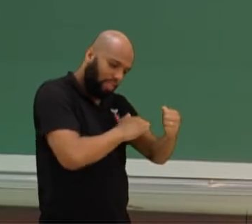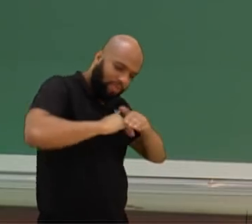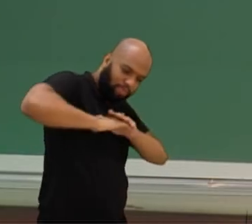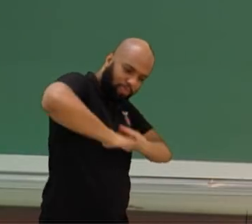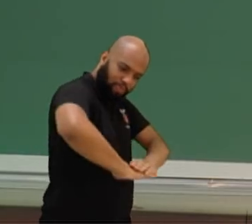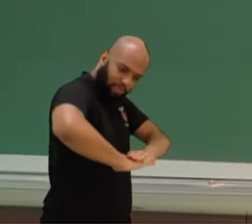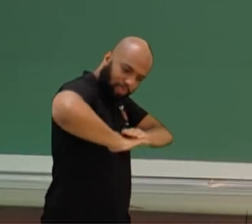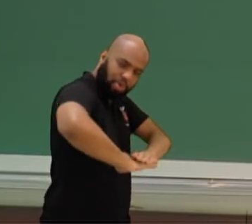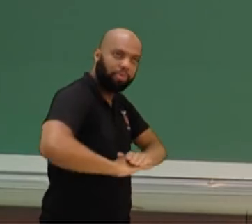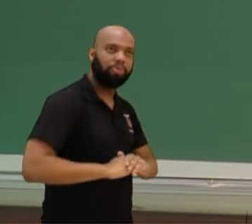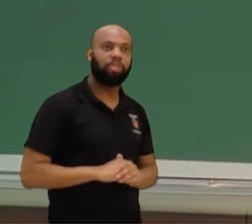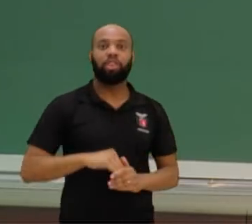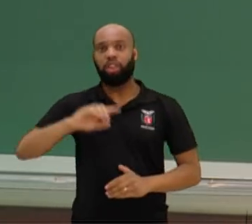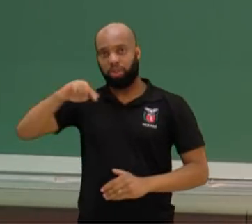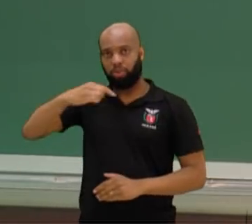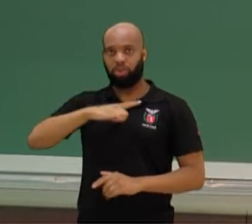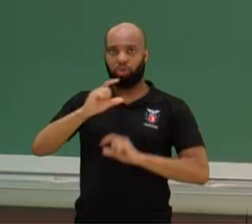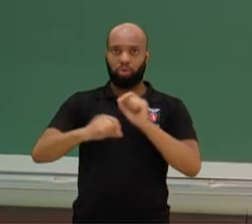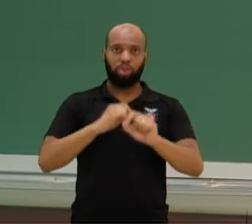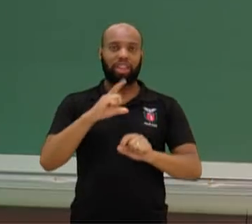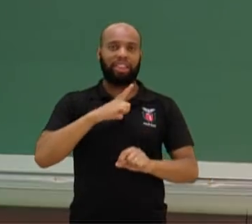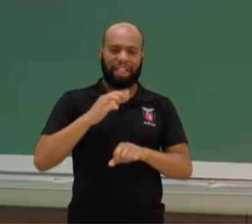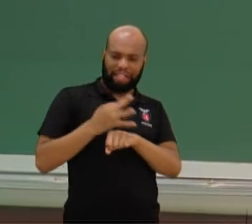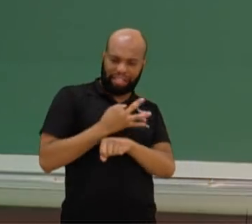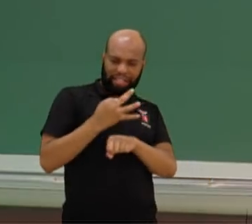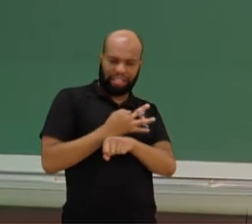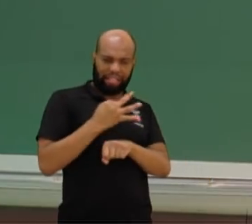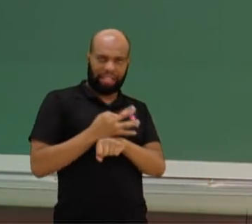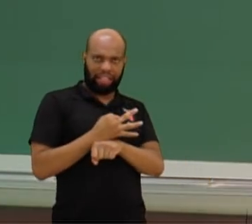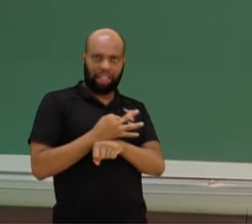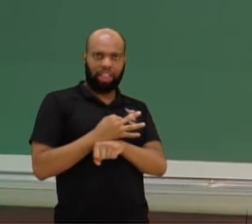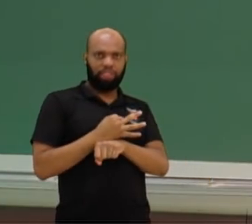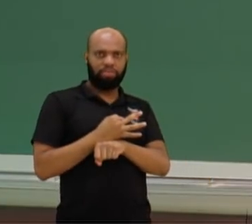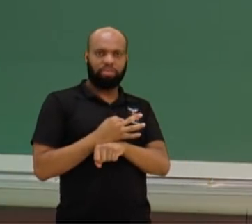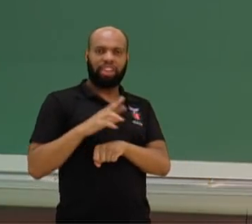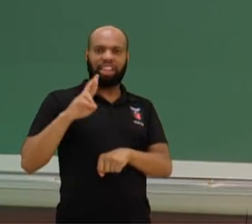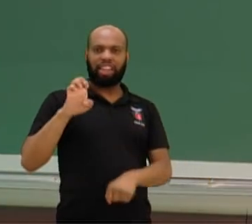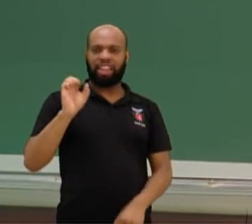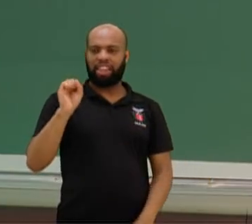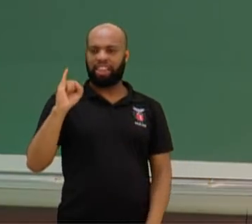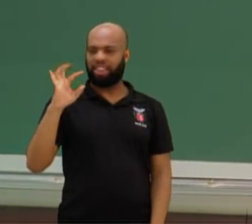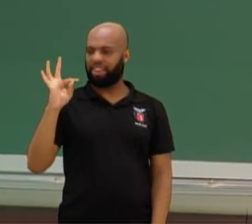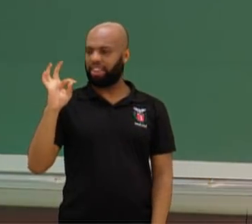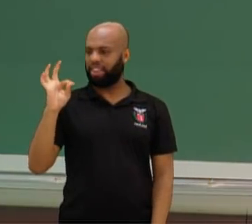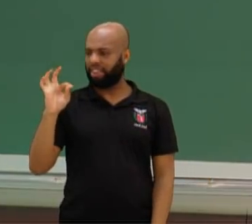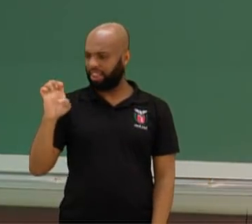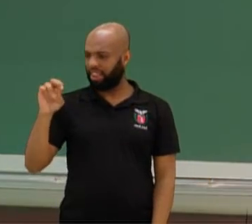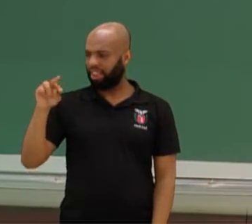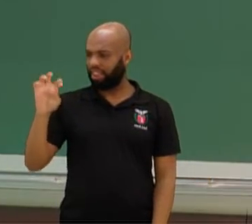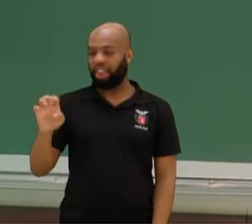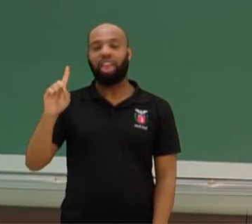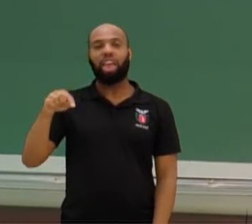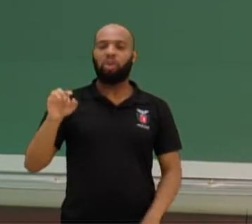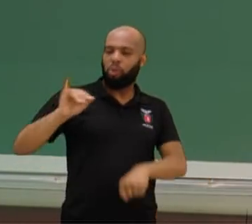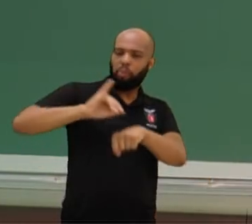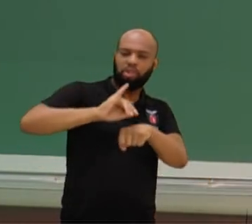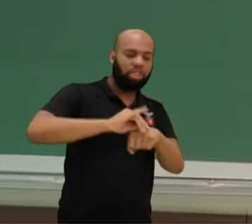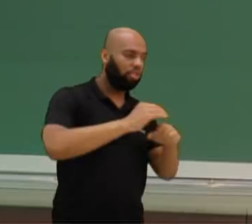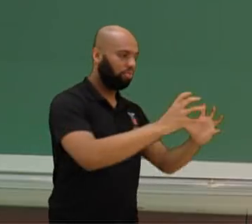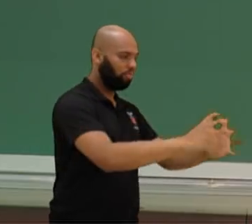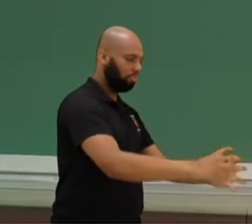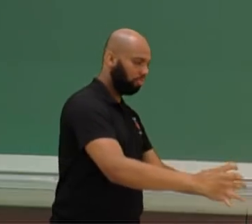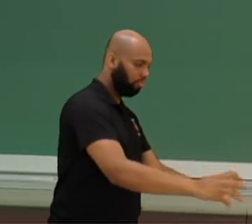alavanca. E depois nós temos a força resistente, que é o corpo ou é o objeto que deve ser erguido, que deve